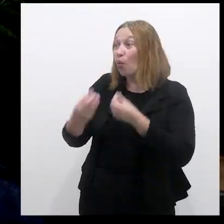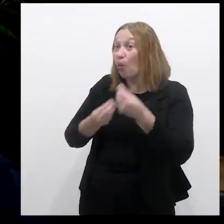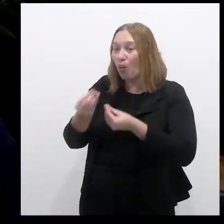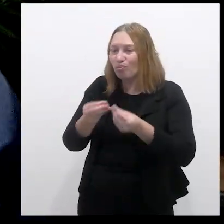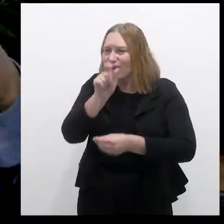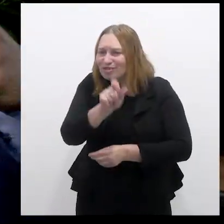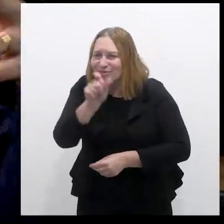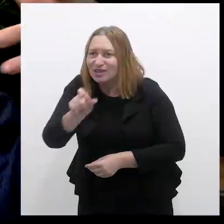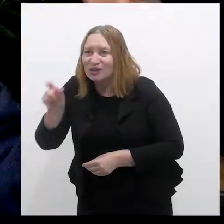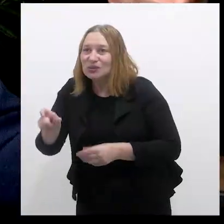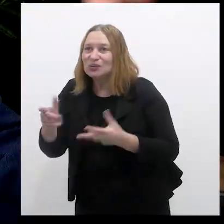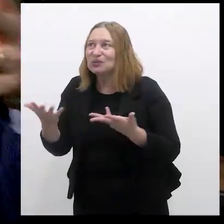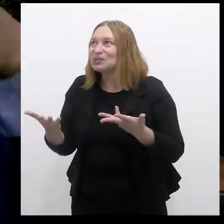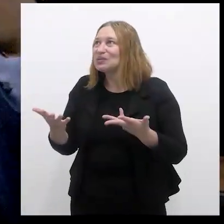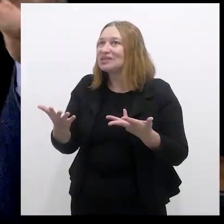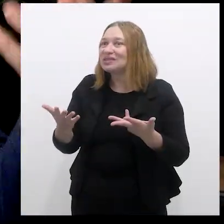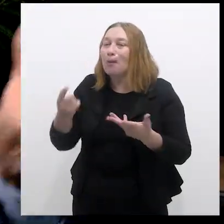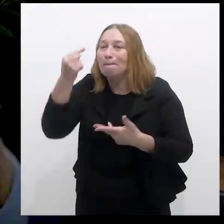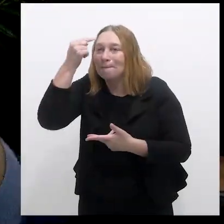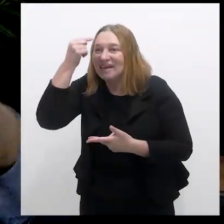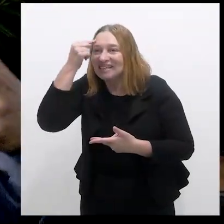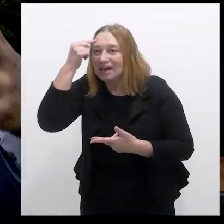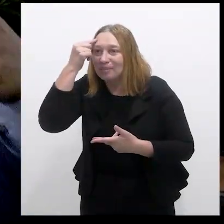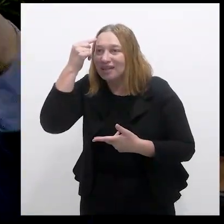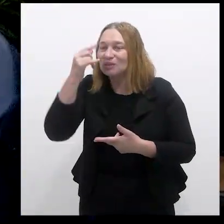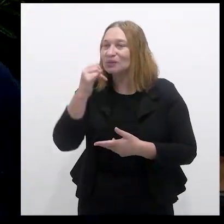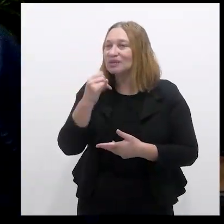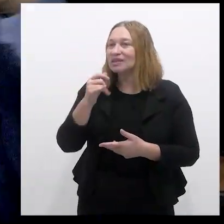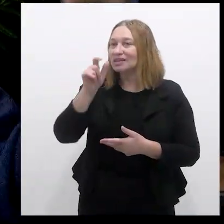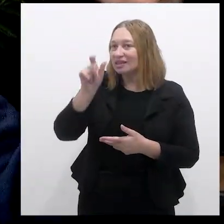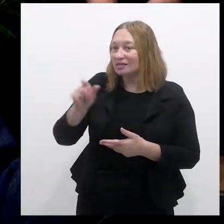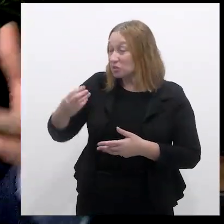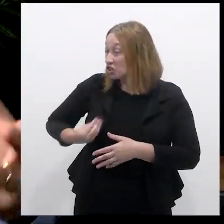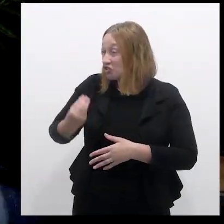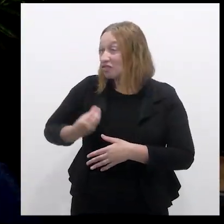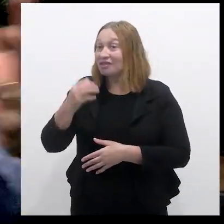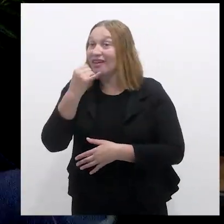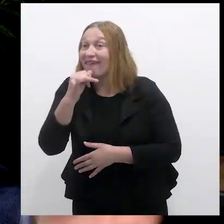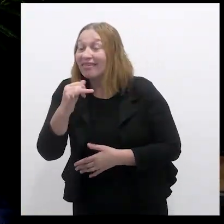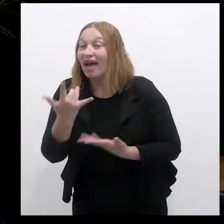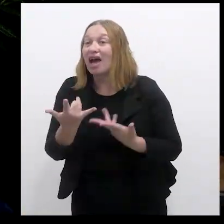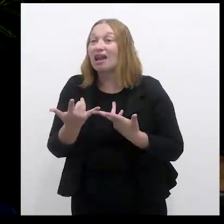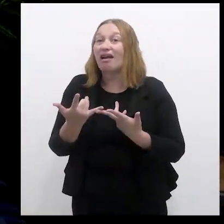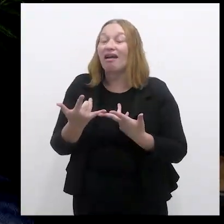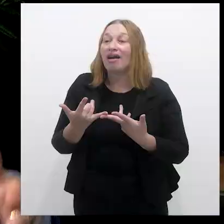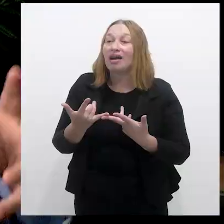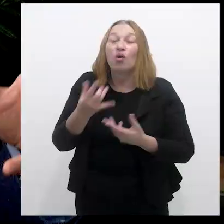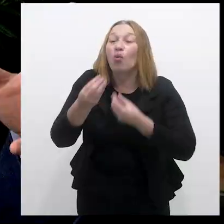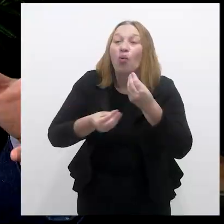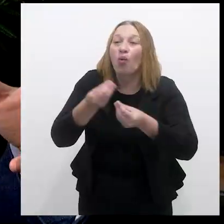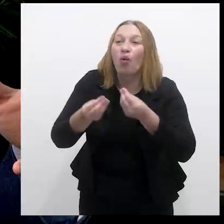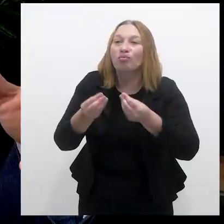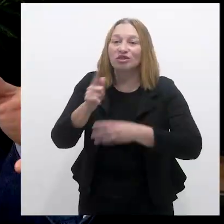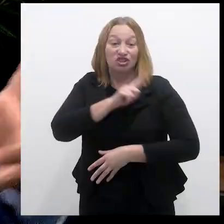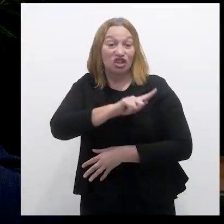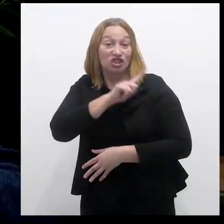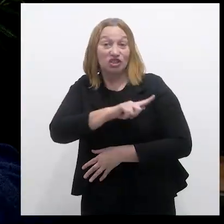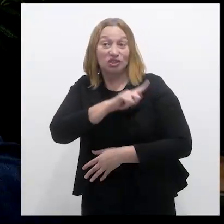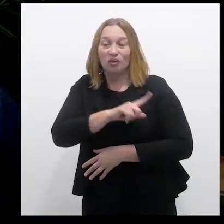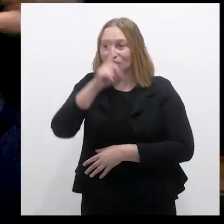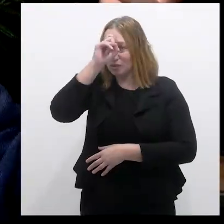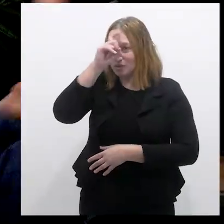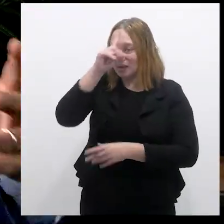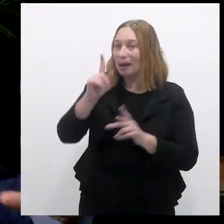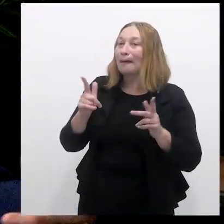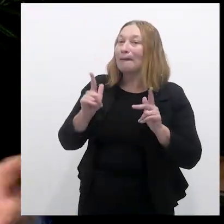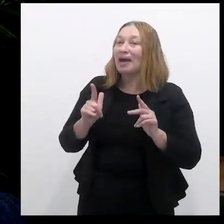É interessante ver como que as pessoas... como que é o pensamento italiano entre si e como que